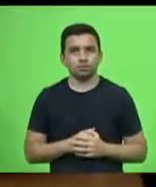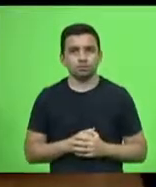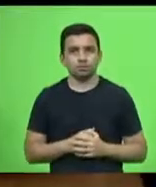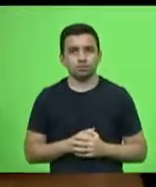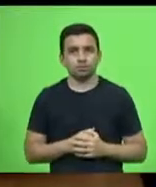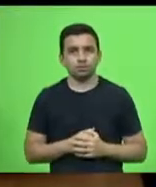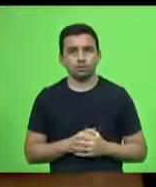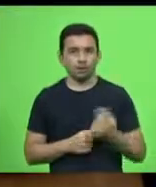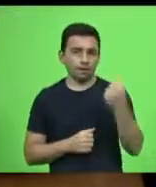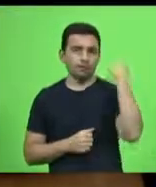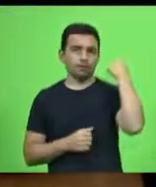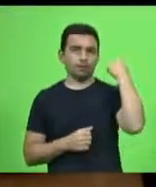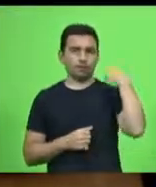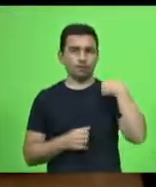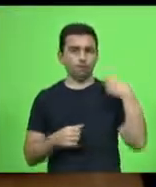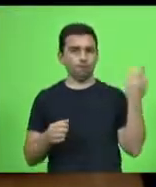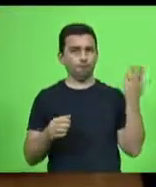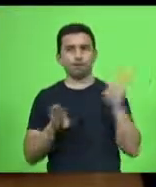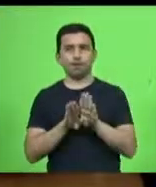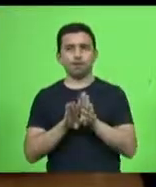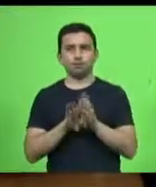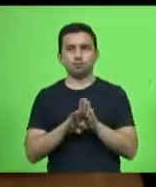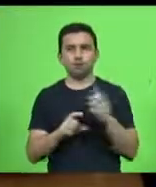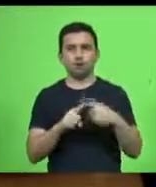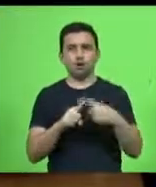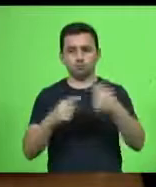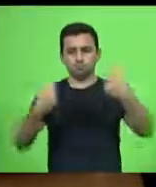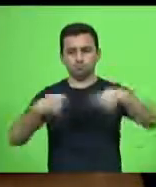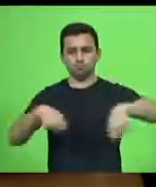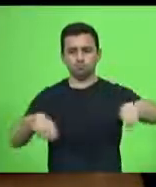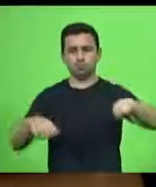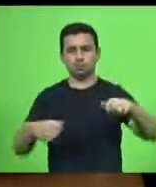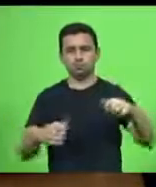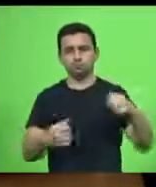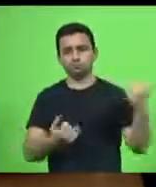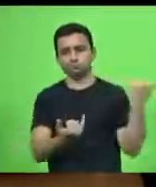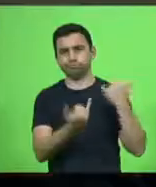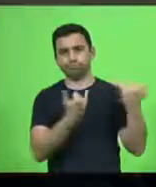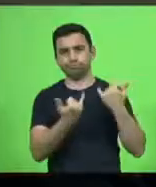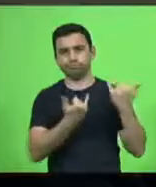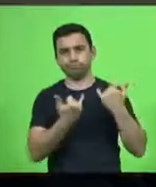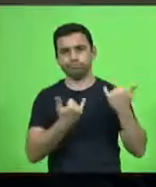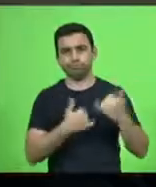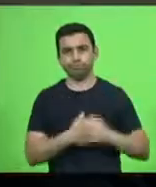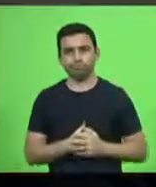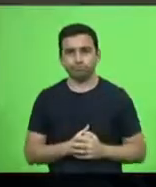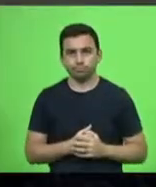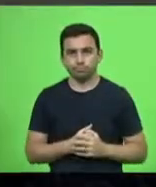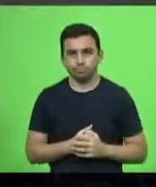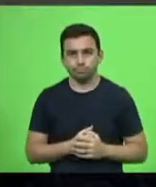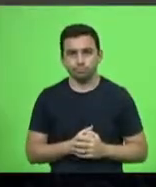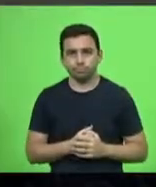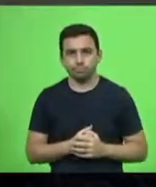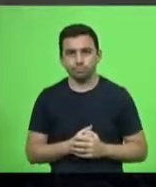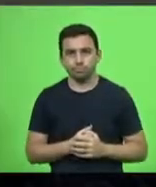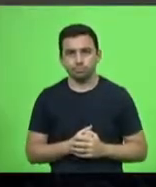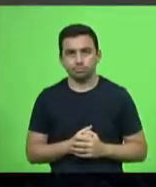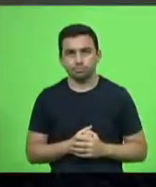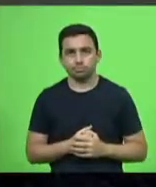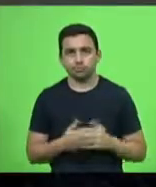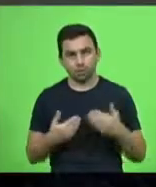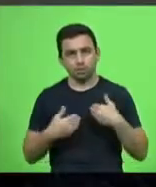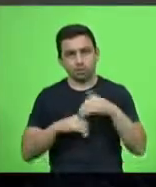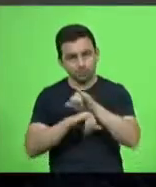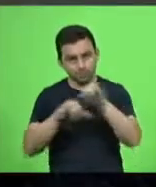aqui atrás, porque não preciso do pessoal aqui de trás, eu faço sozinho. Muito obrigado, senhor presidente. Eu vou levar a sua comunicação à mesa